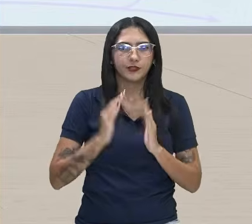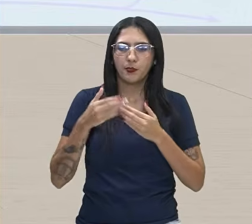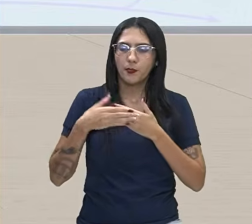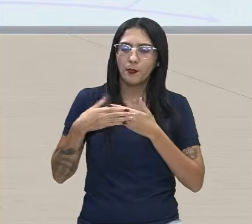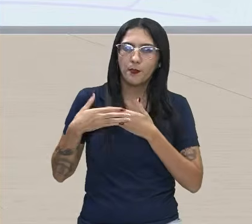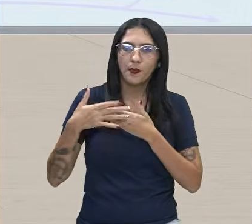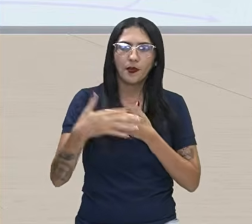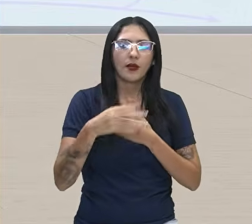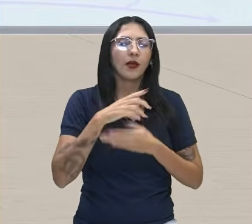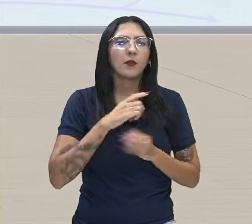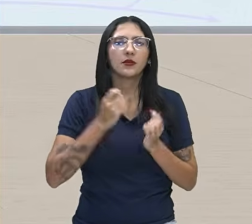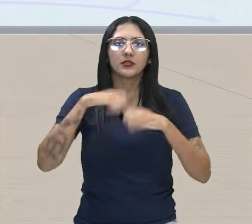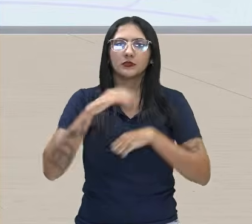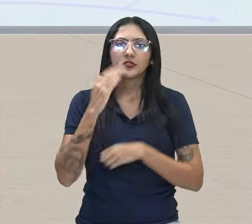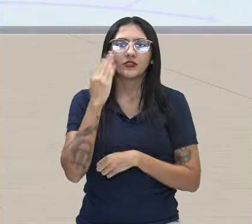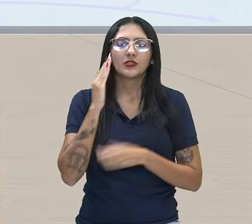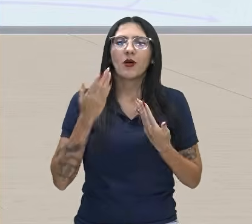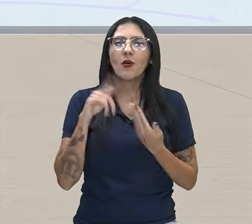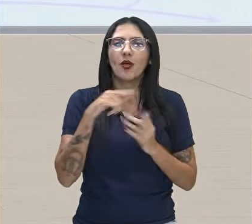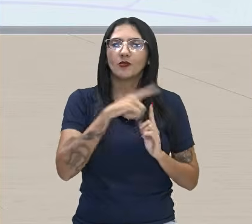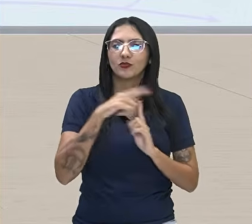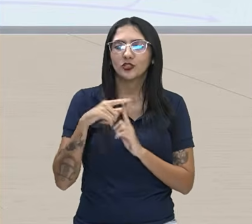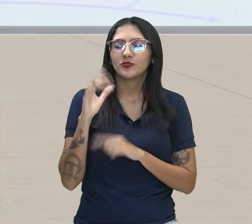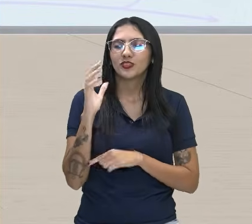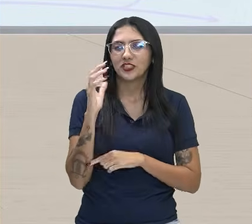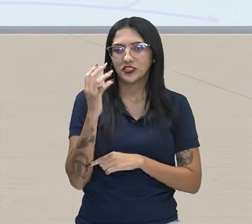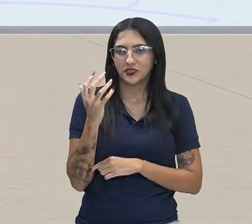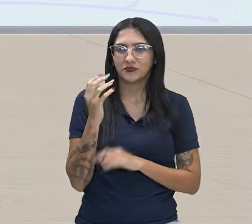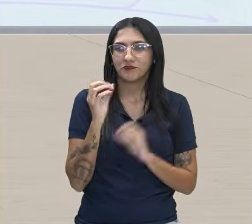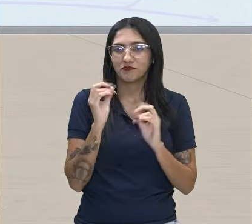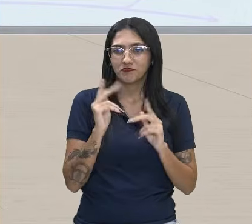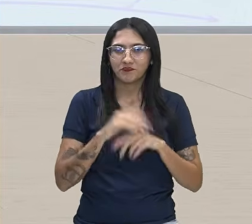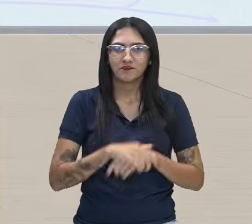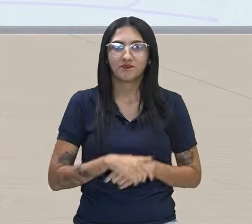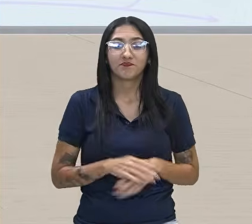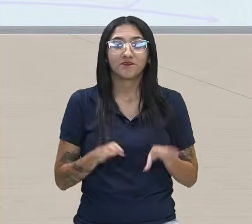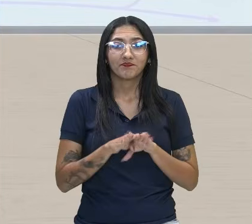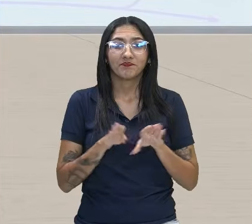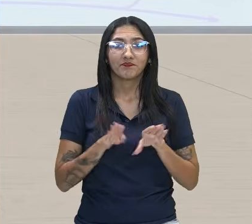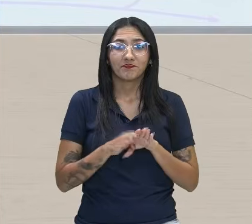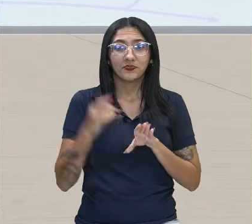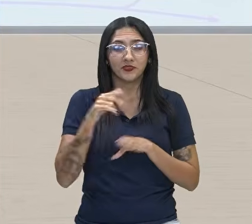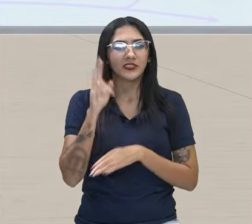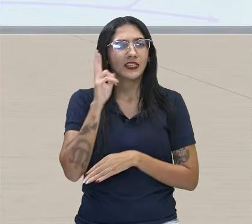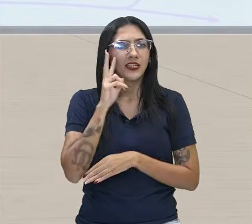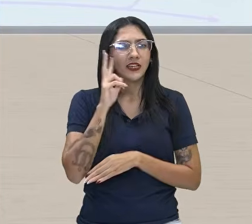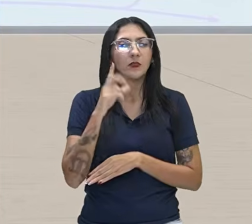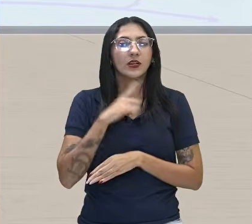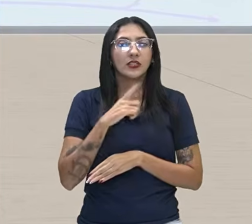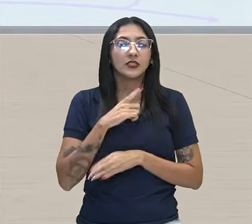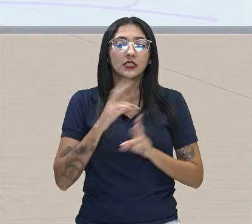poder classificar aquele tipo de clima, tá certo? E não esqueçam, vai existir diferença entre